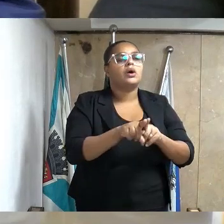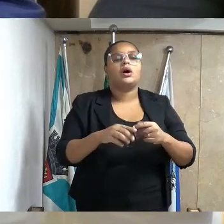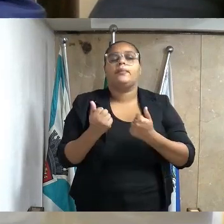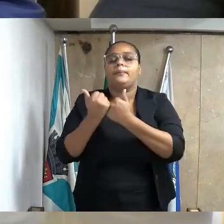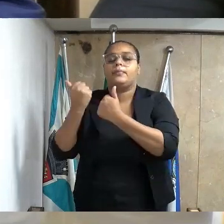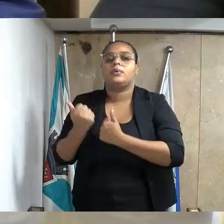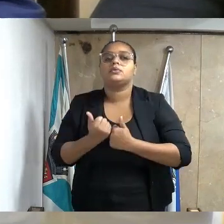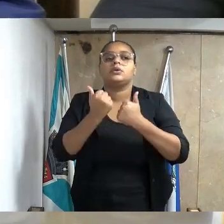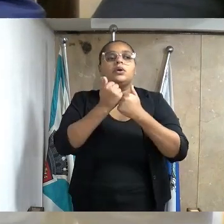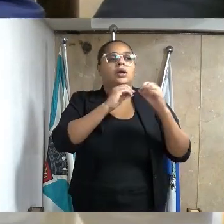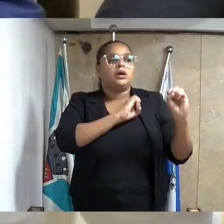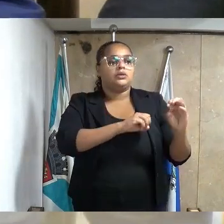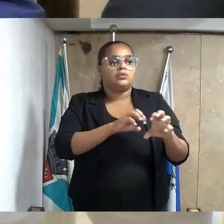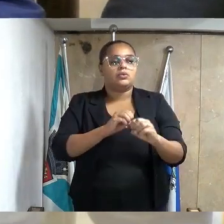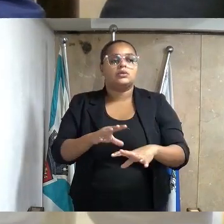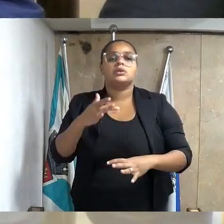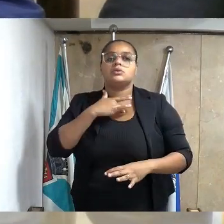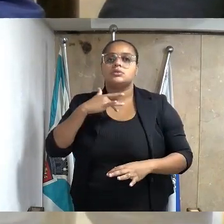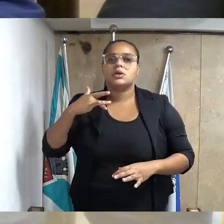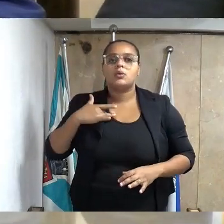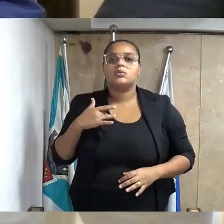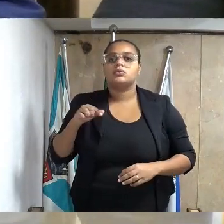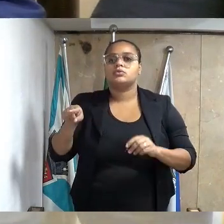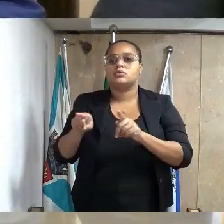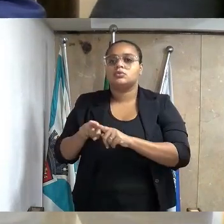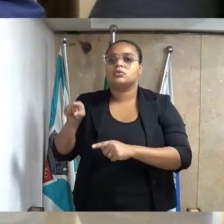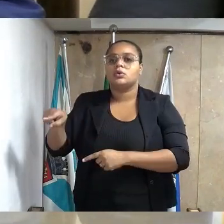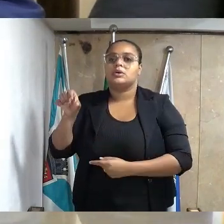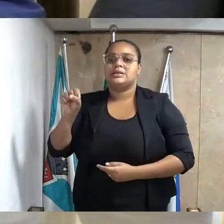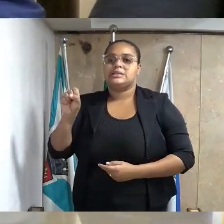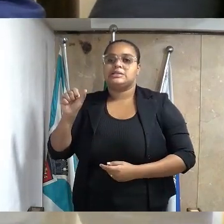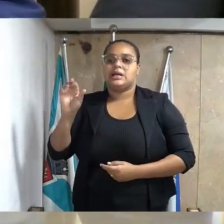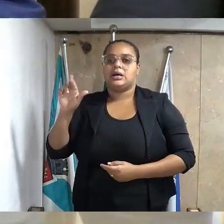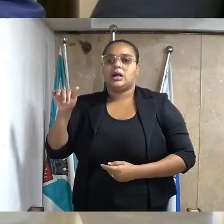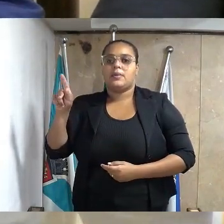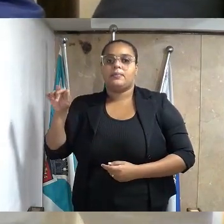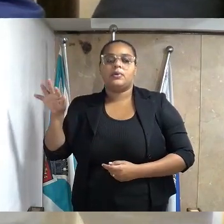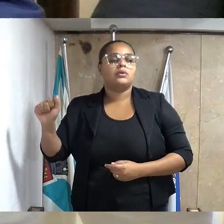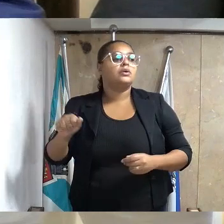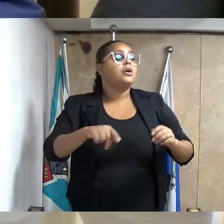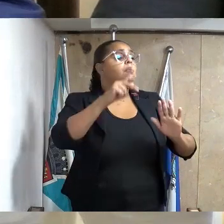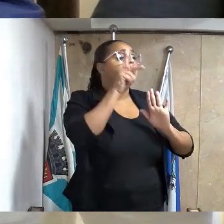Apoio à Educação e Saúde do Sarapuí, projeto de lei